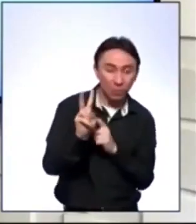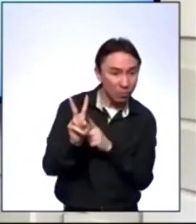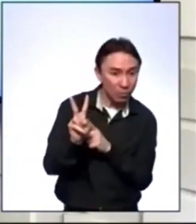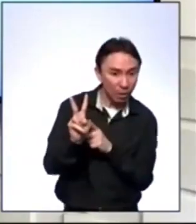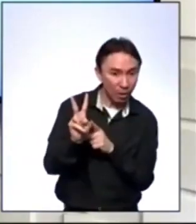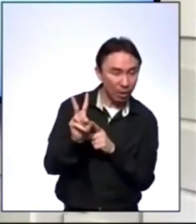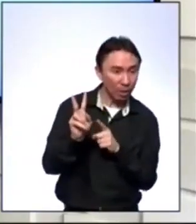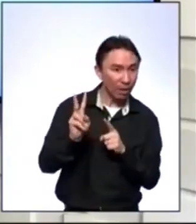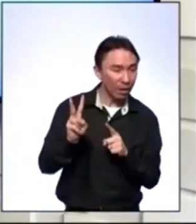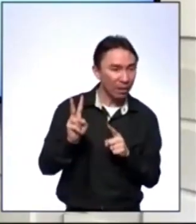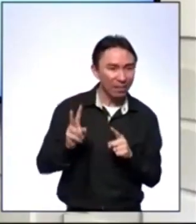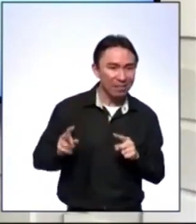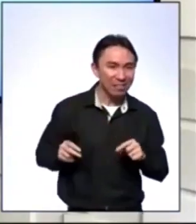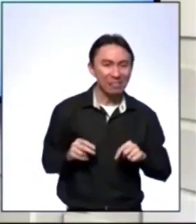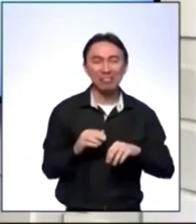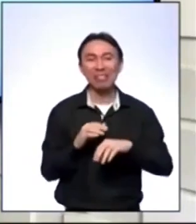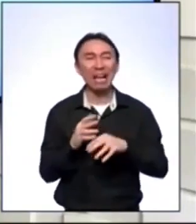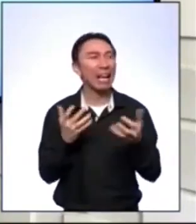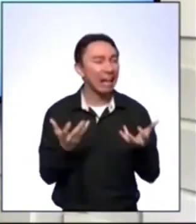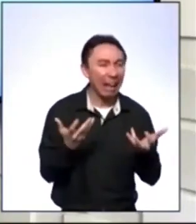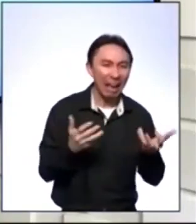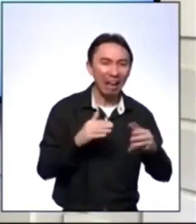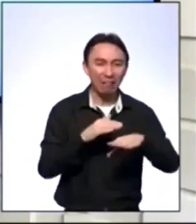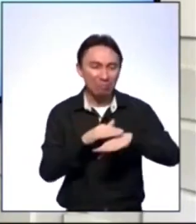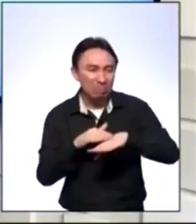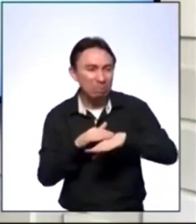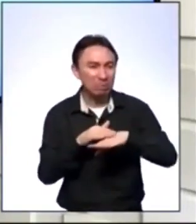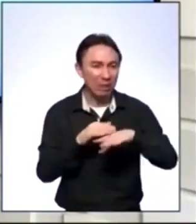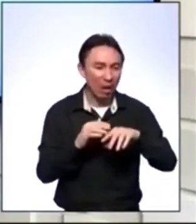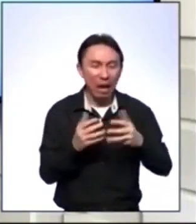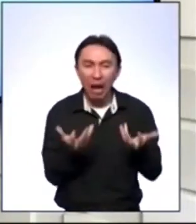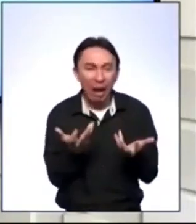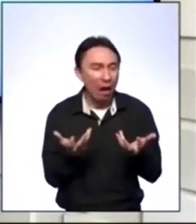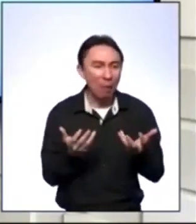buscando a construção dessa identidade